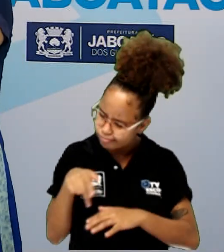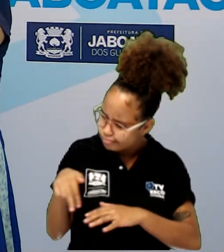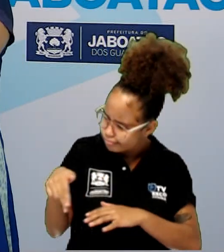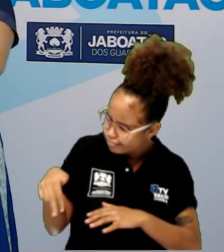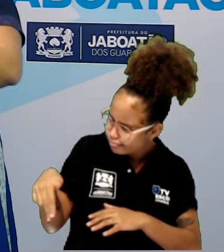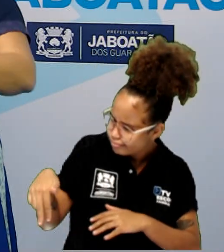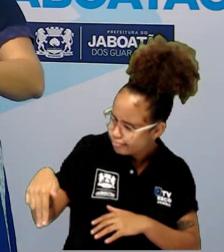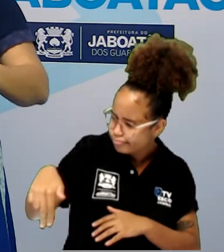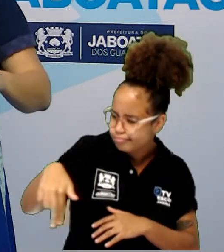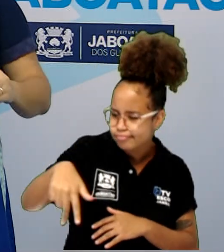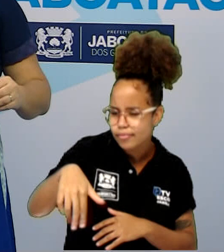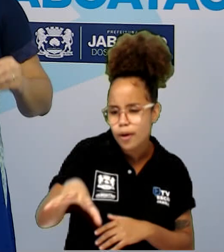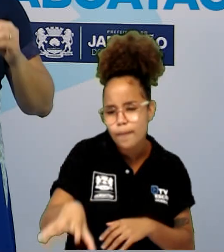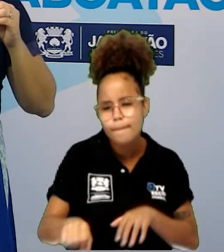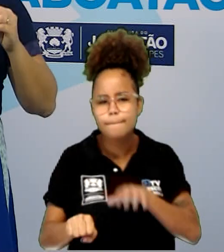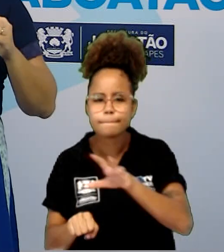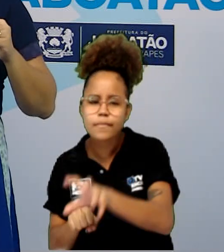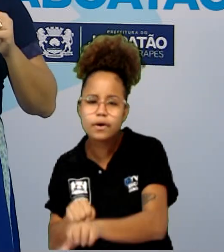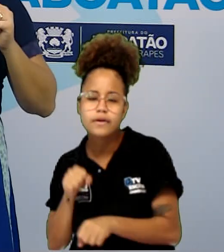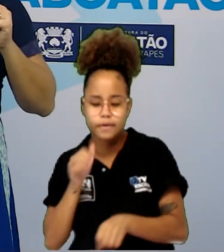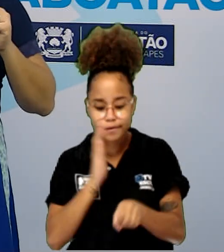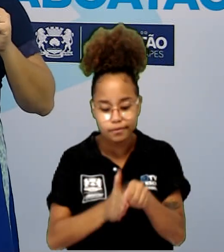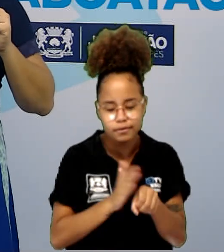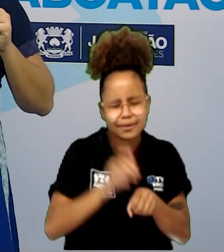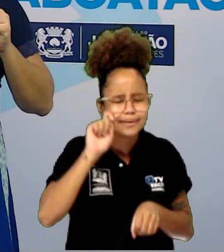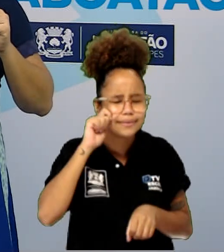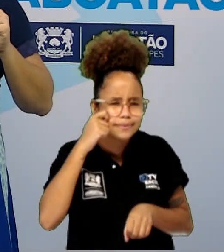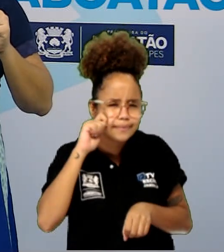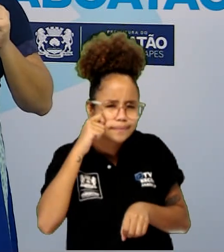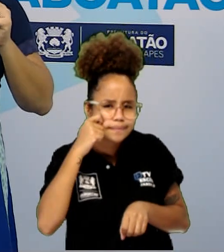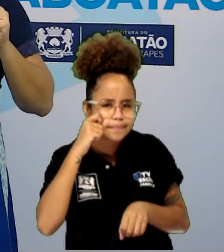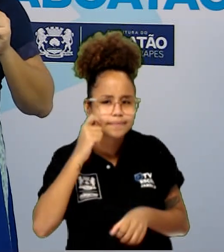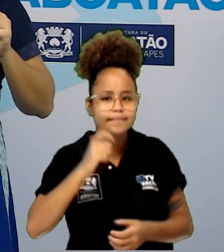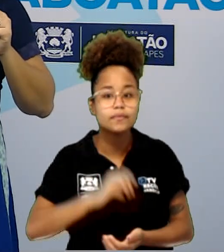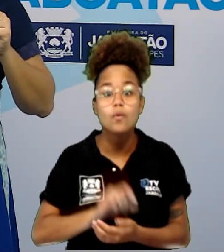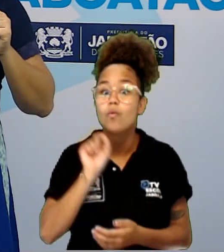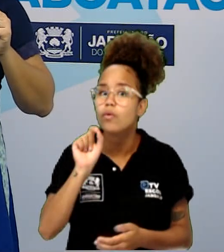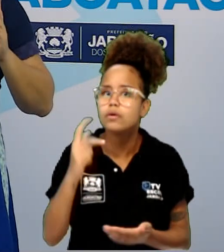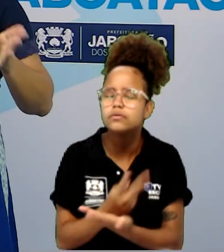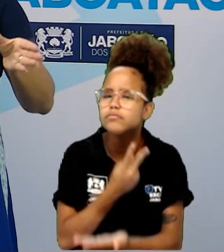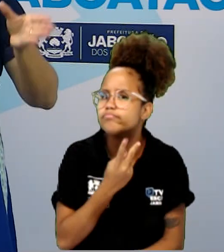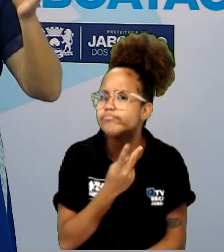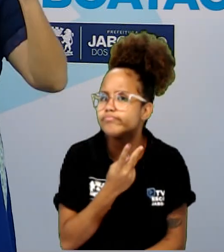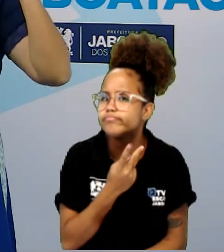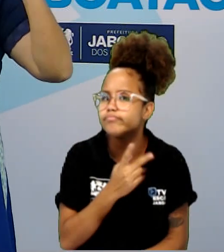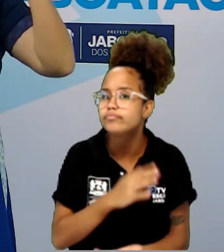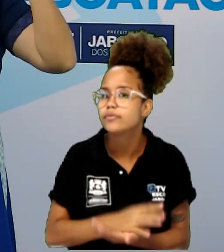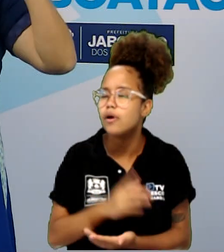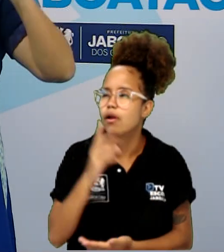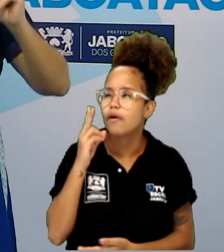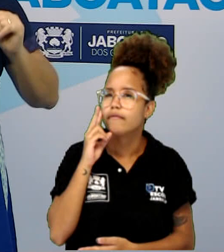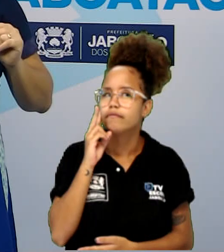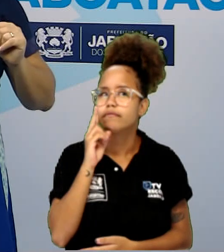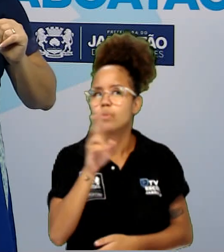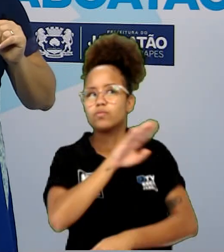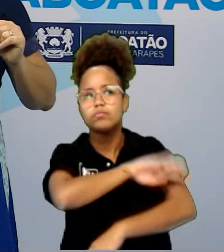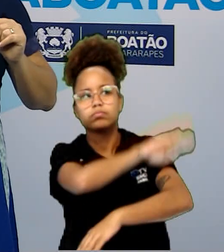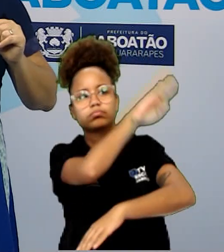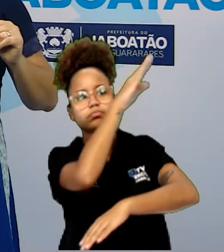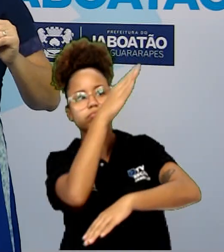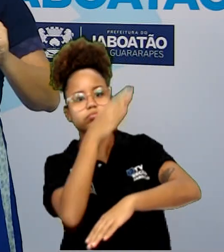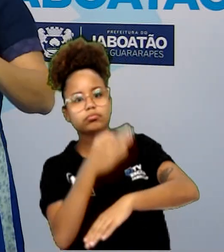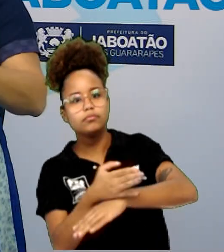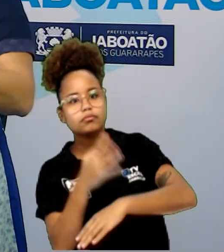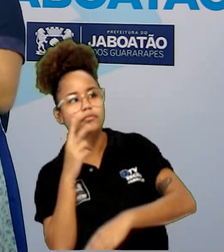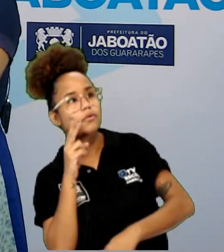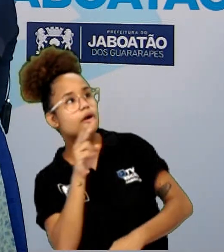lá adiante colhendo as suas cebolas. O que aconteceu? Ela olhou para a montanha e